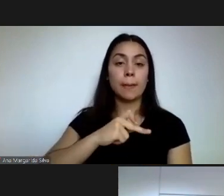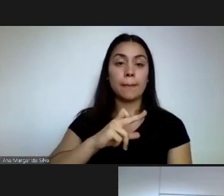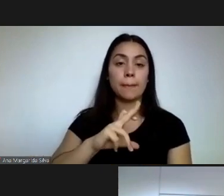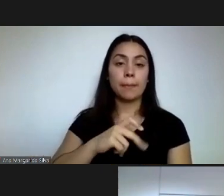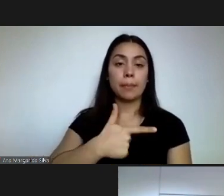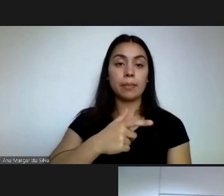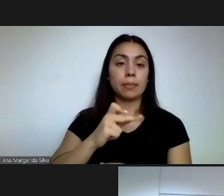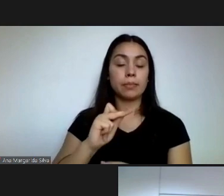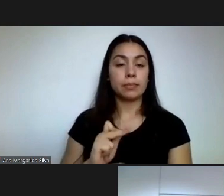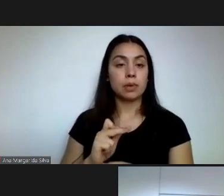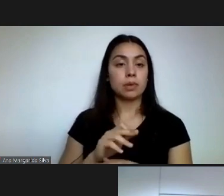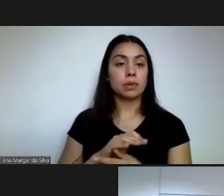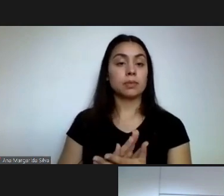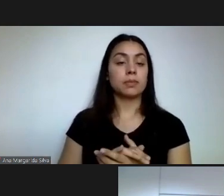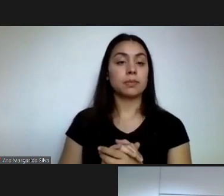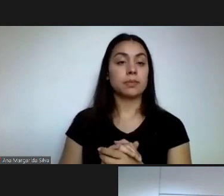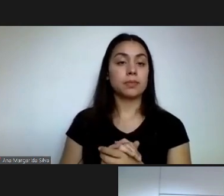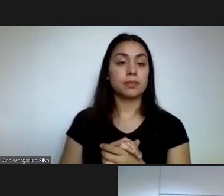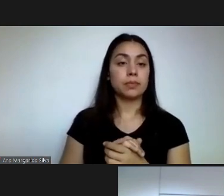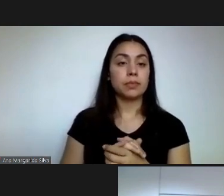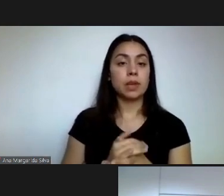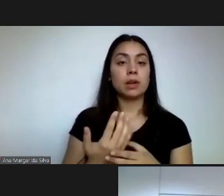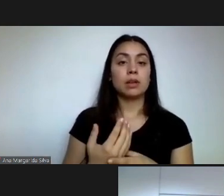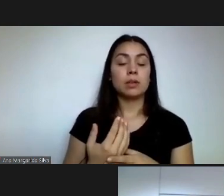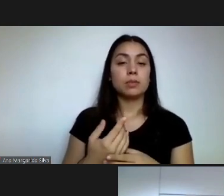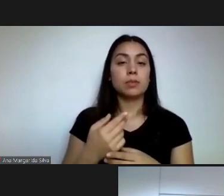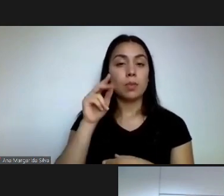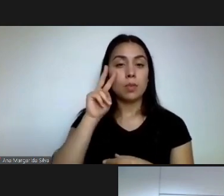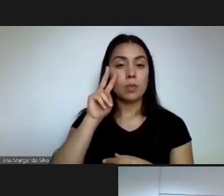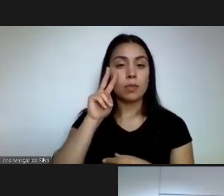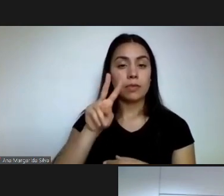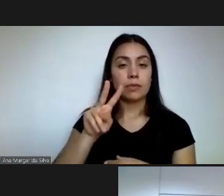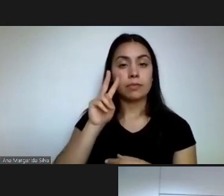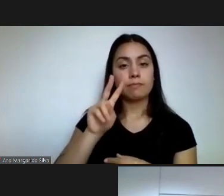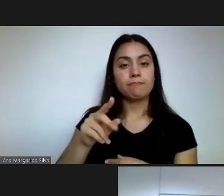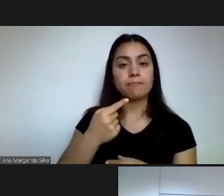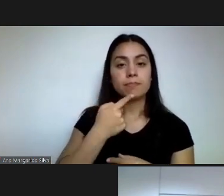as representações, nomeadamente das populações dos